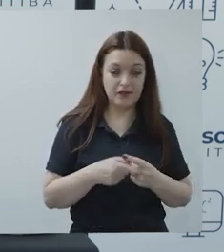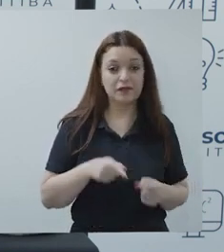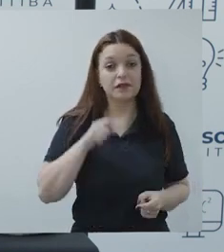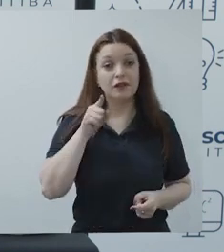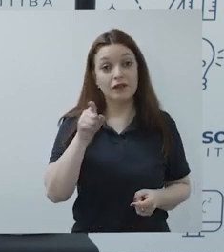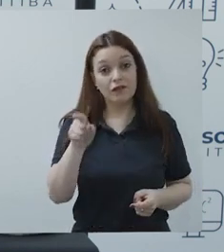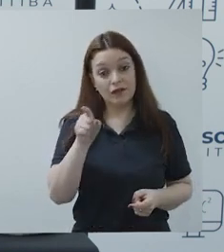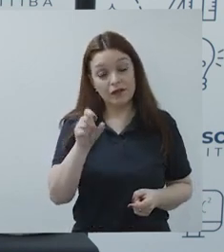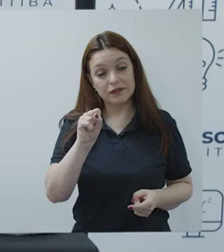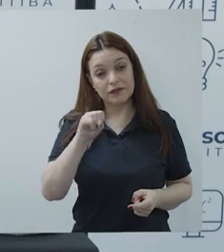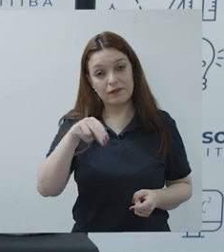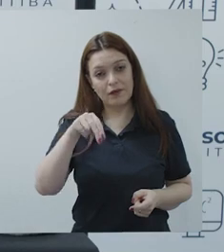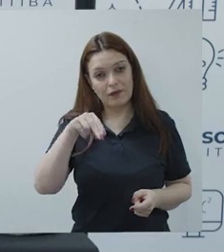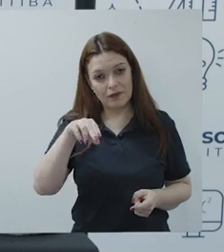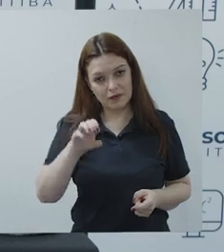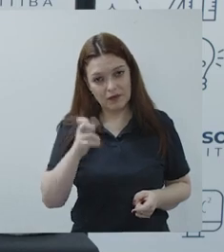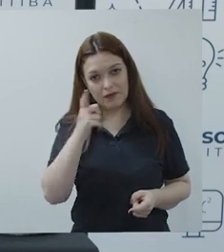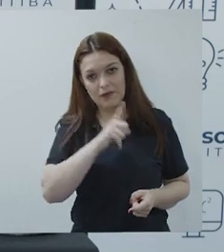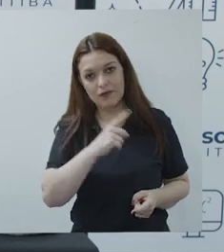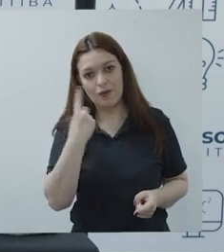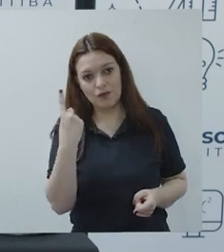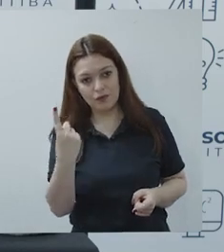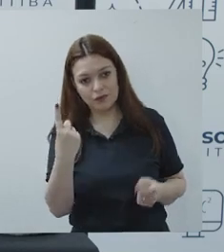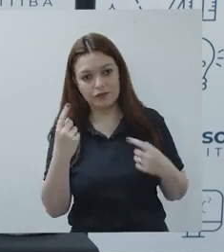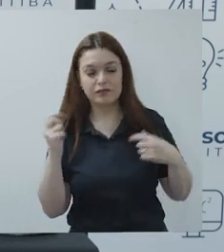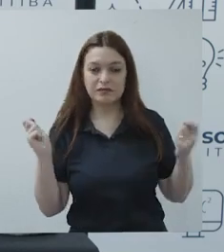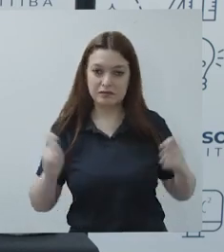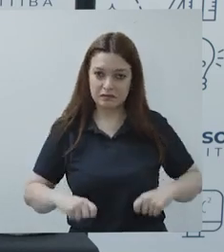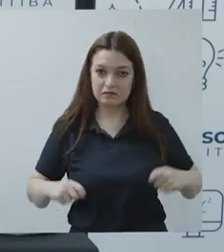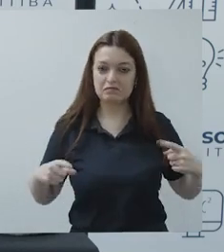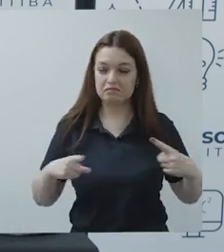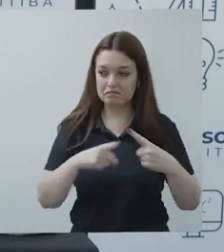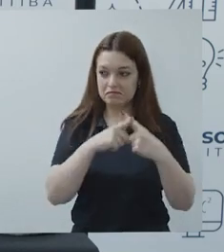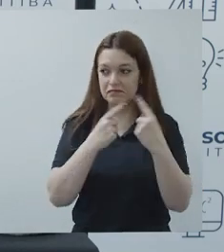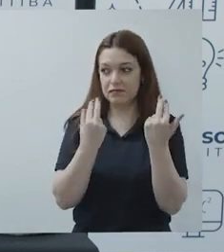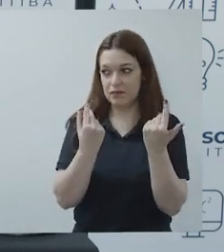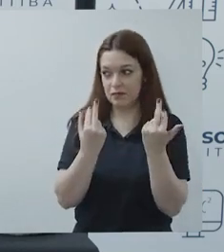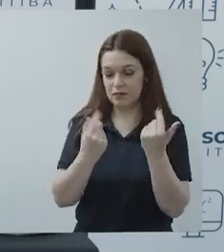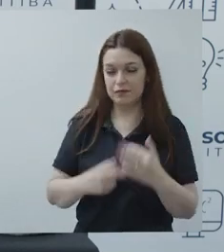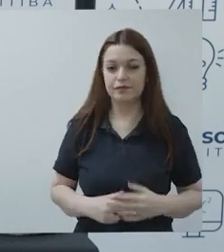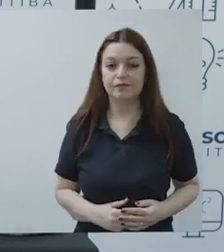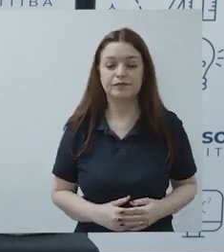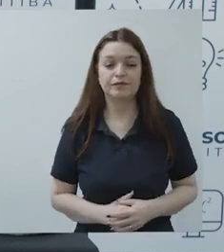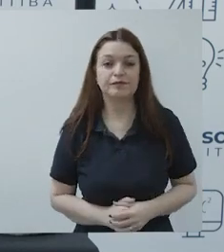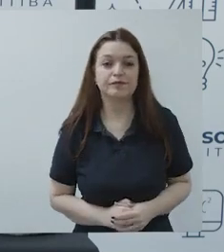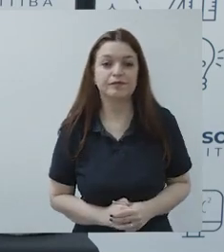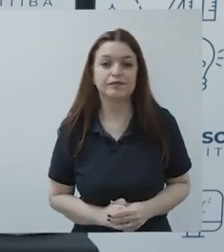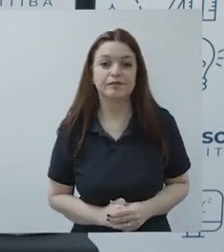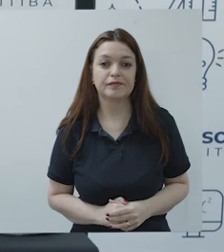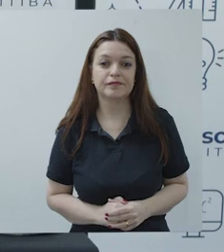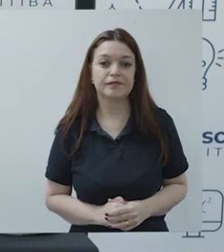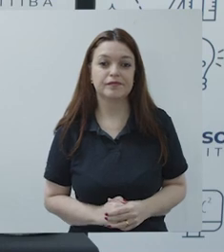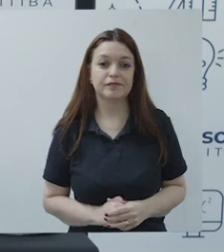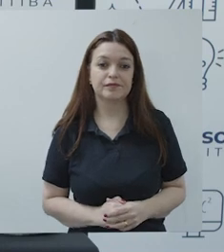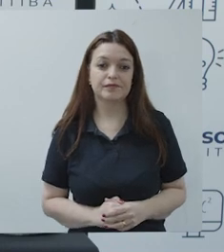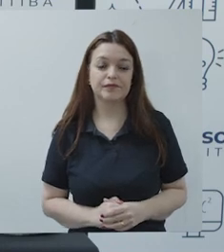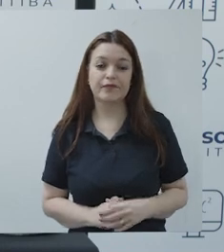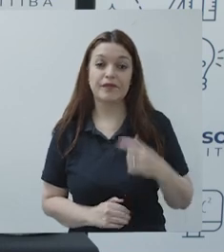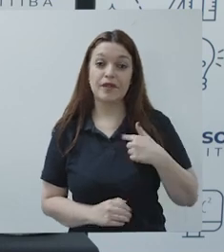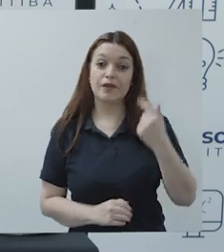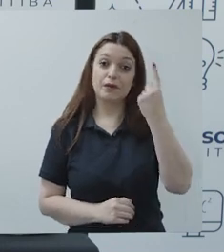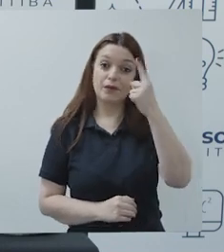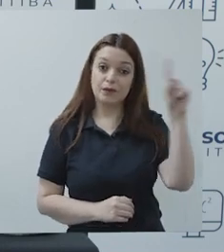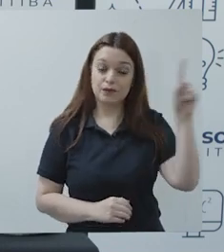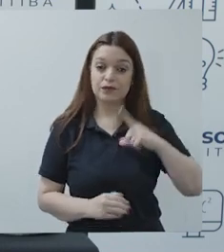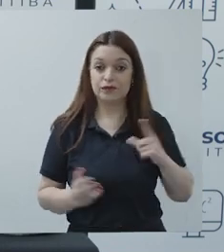empatadas, né? Isso. Estamos empatadas. Então vamos jogar a última? Pra desempatar. Pra desempatar? Uhum. Então tá bom.